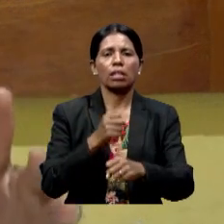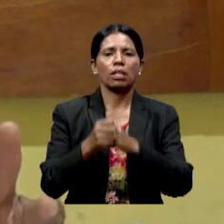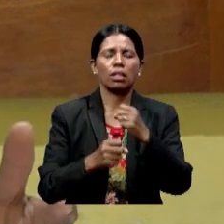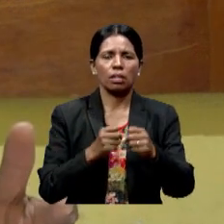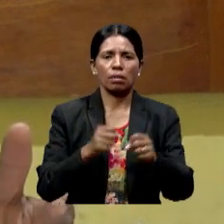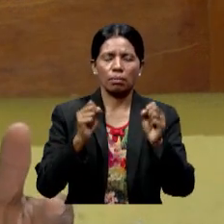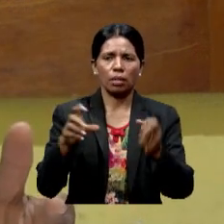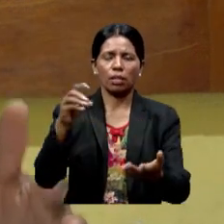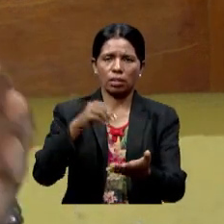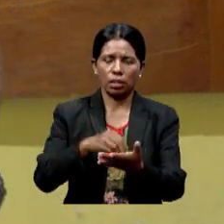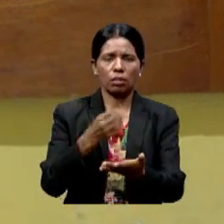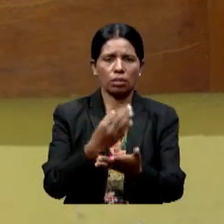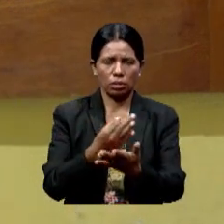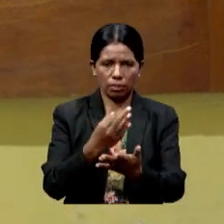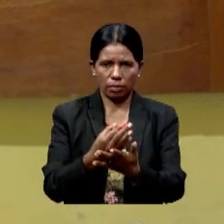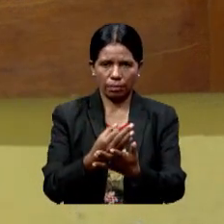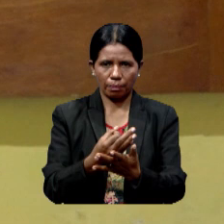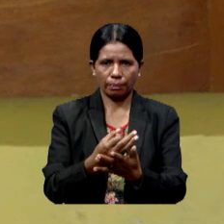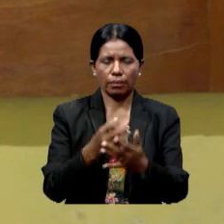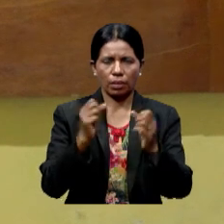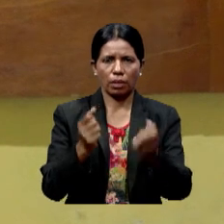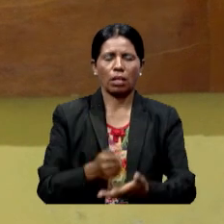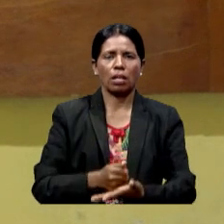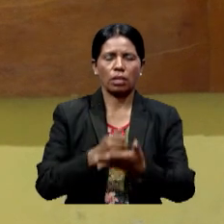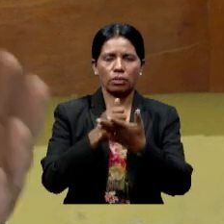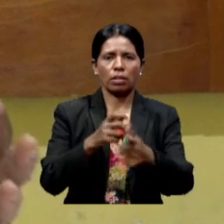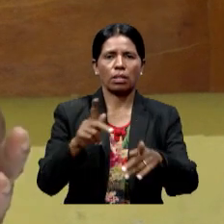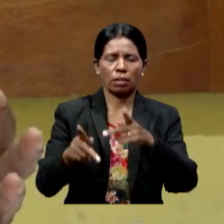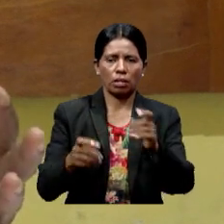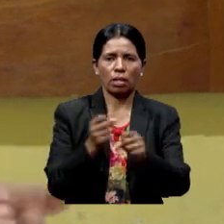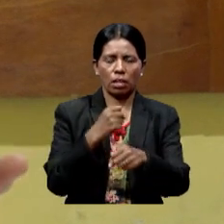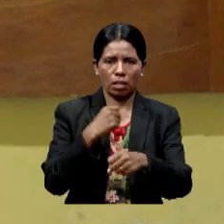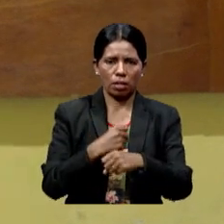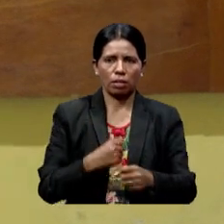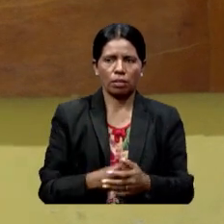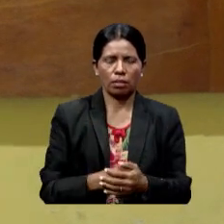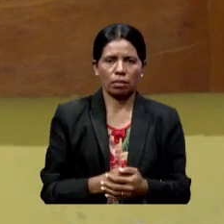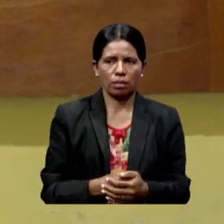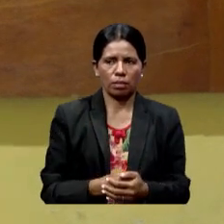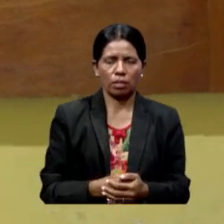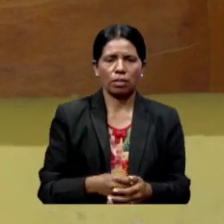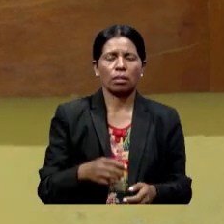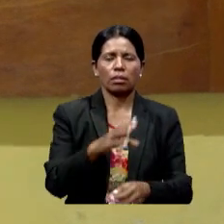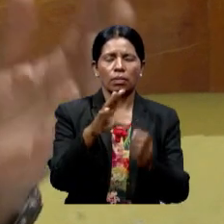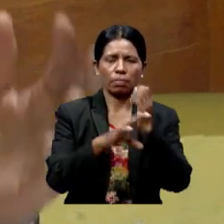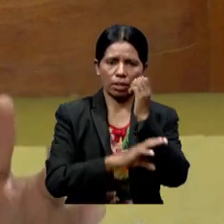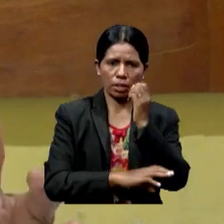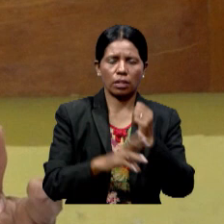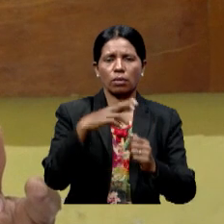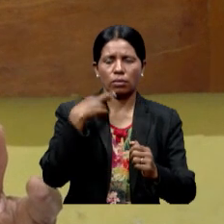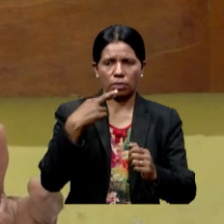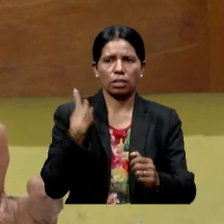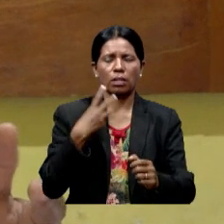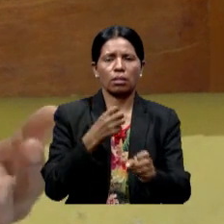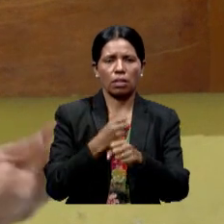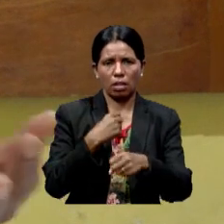tau yu osamento na tom para hodi bele azuda tos na insira halo produsang. Alinde batar no hare ite mosta in produs